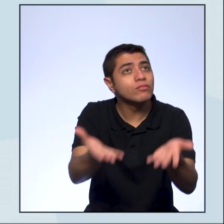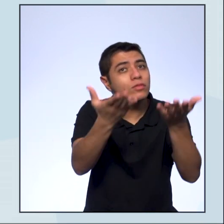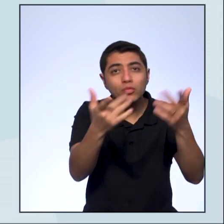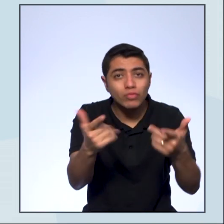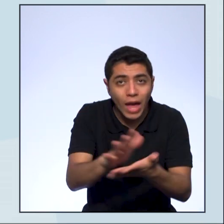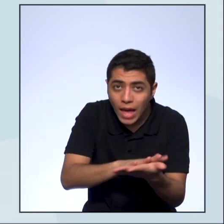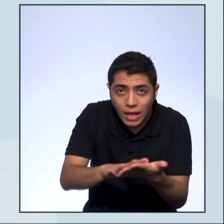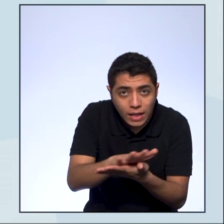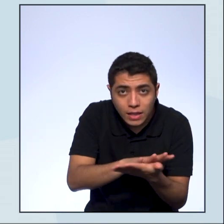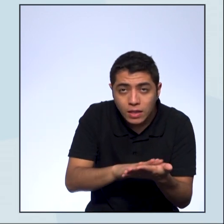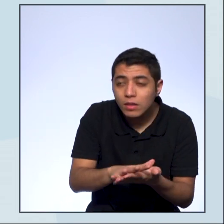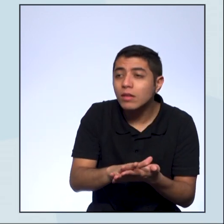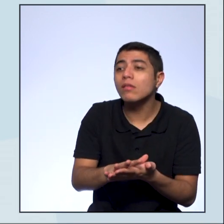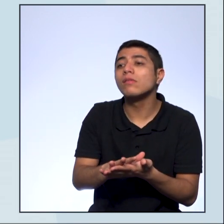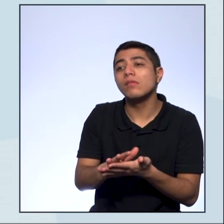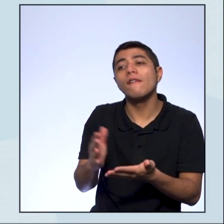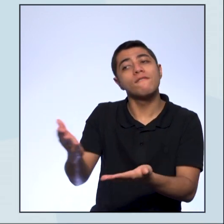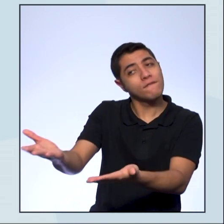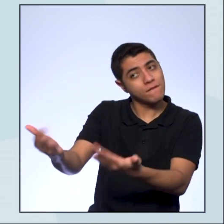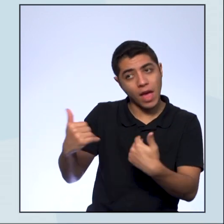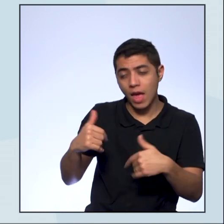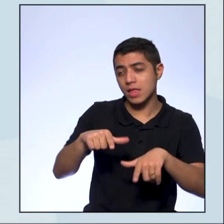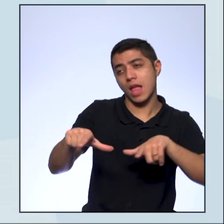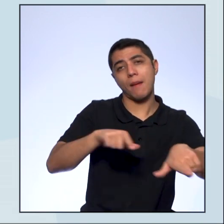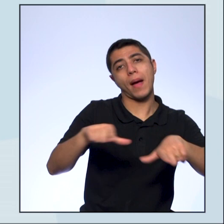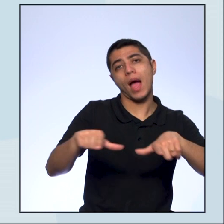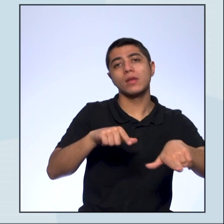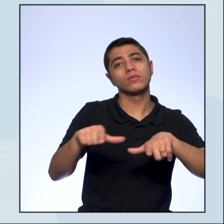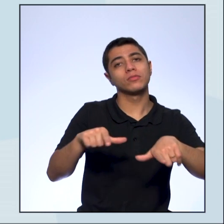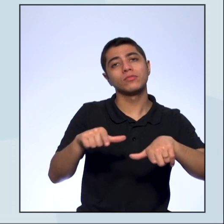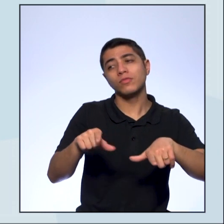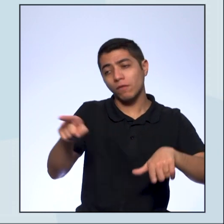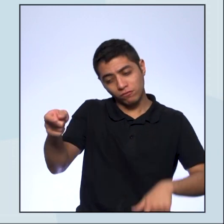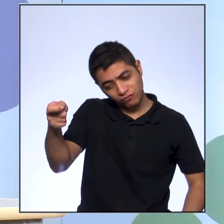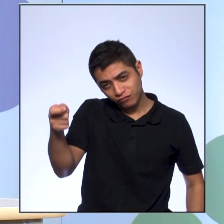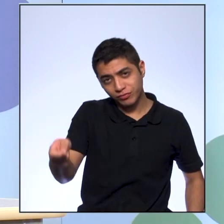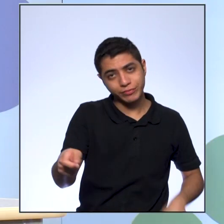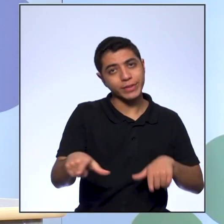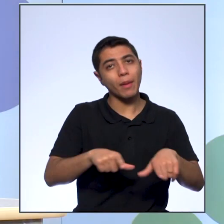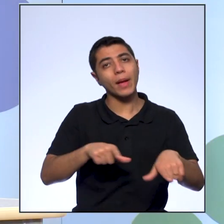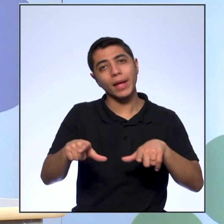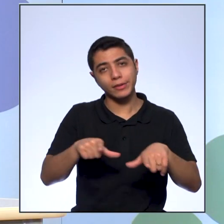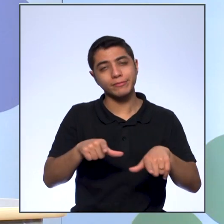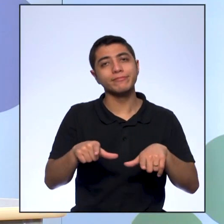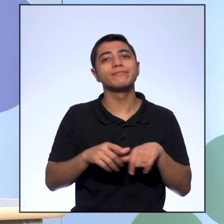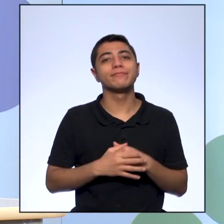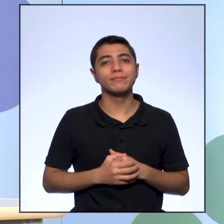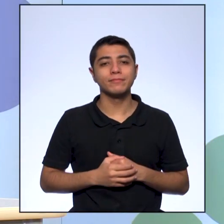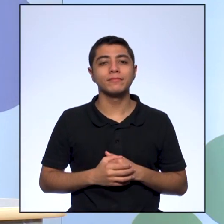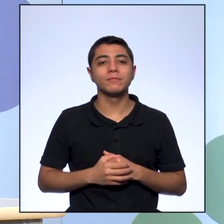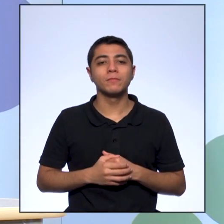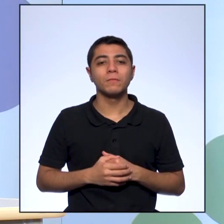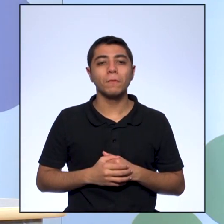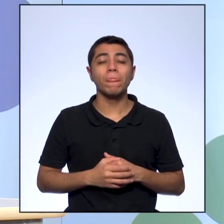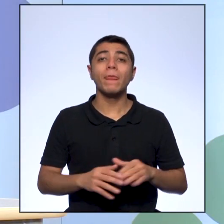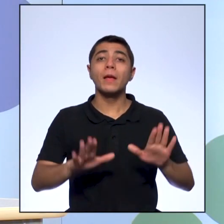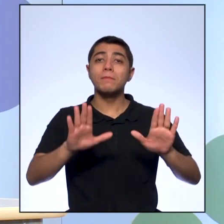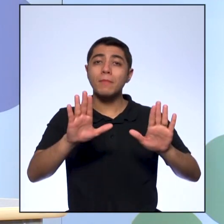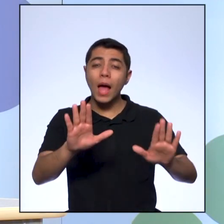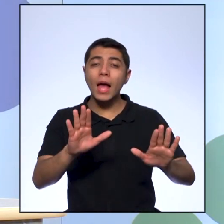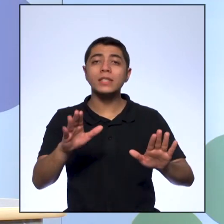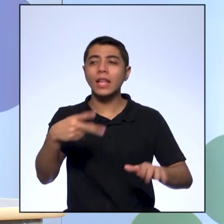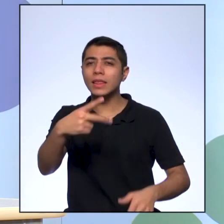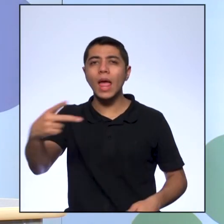que ele teria a oferecer ali, né? Mas é uma escravidão diferente, né, professora Luíse?